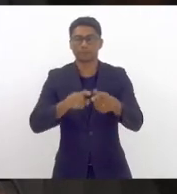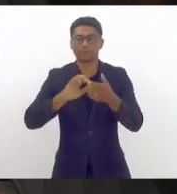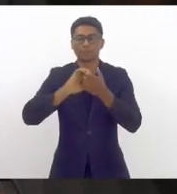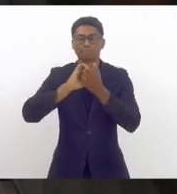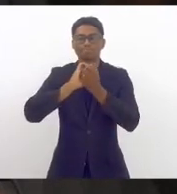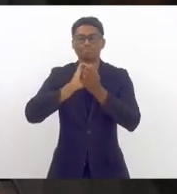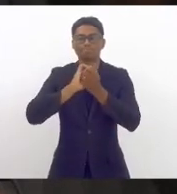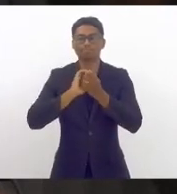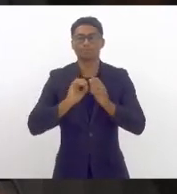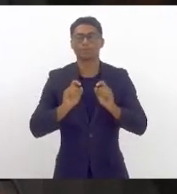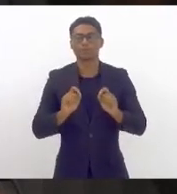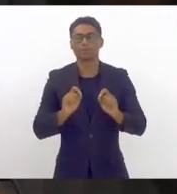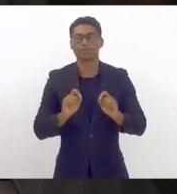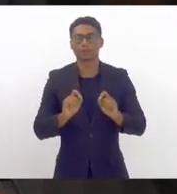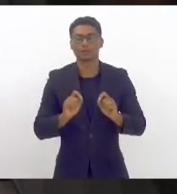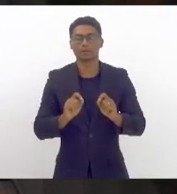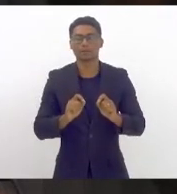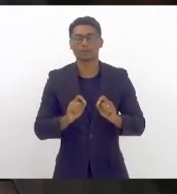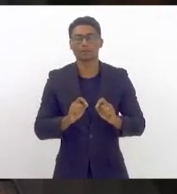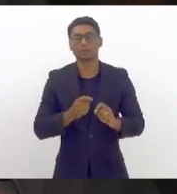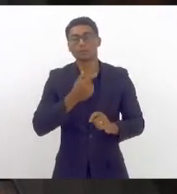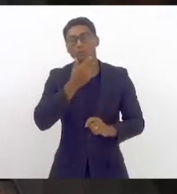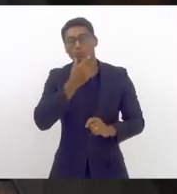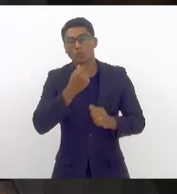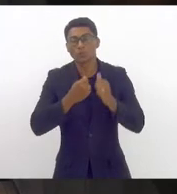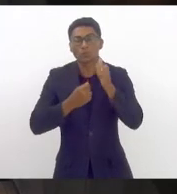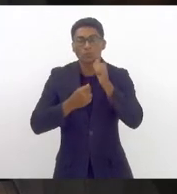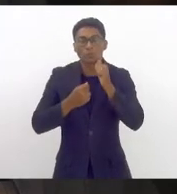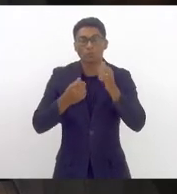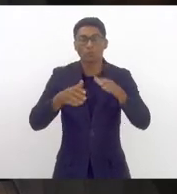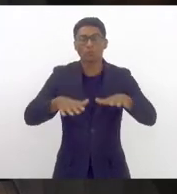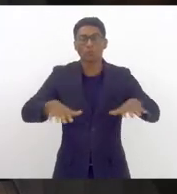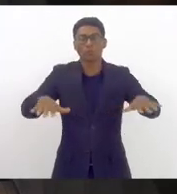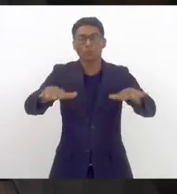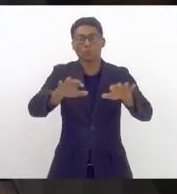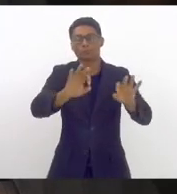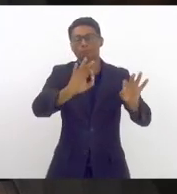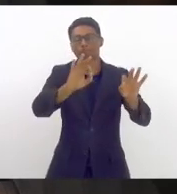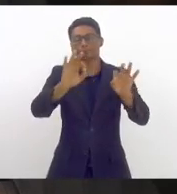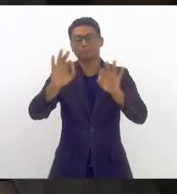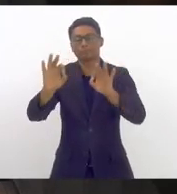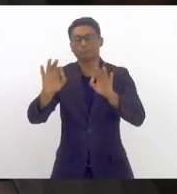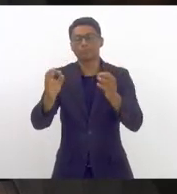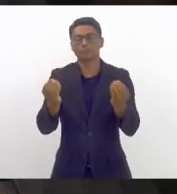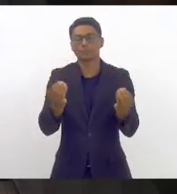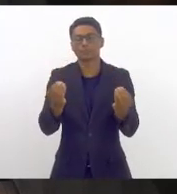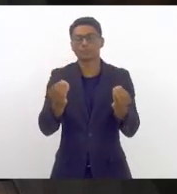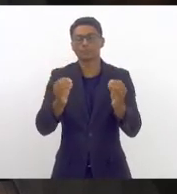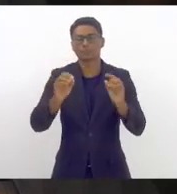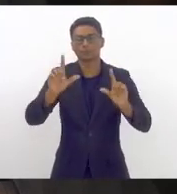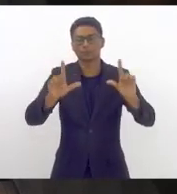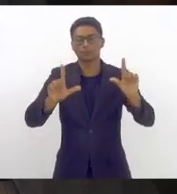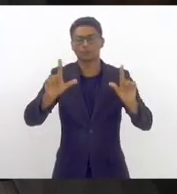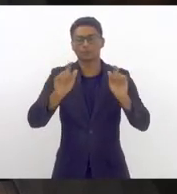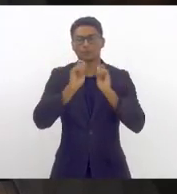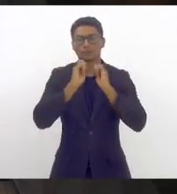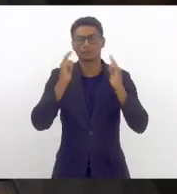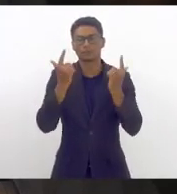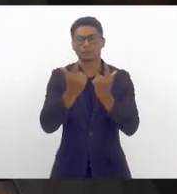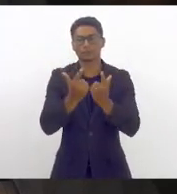as senhoras e senhores telespectadores que nos assistem através da TV